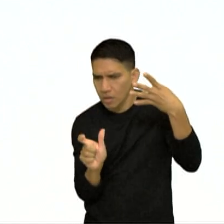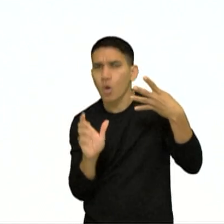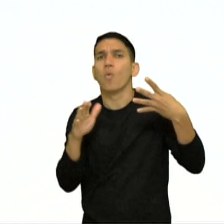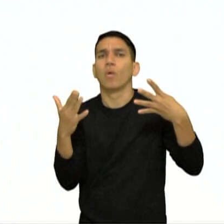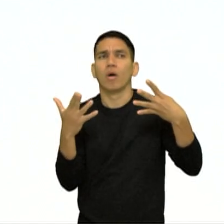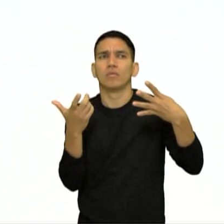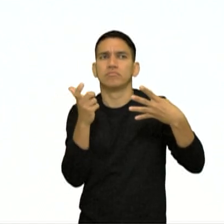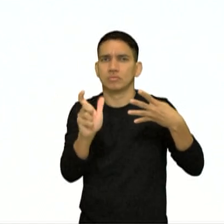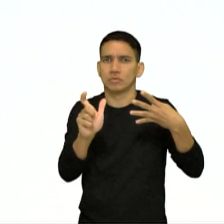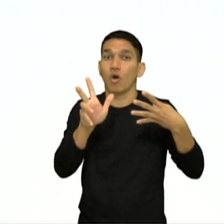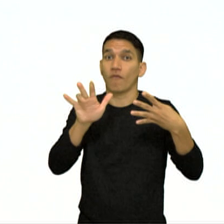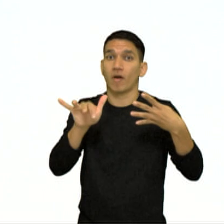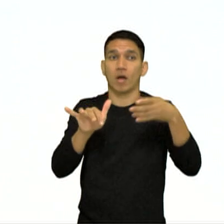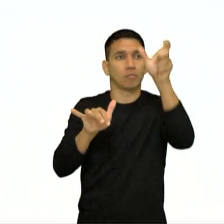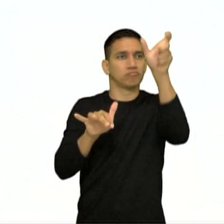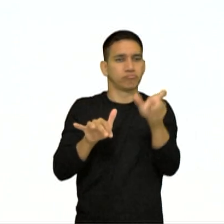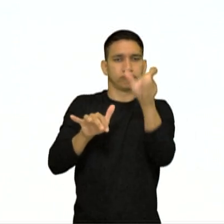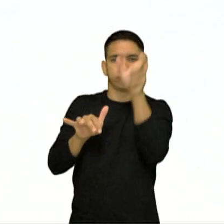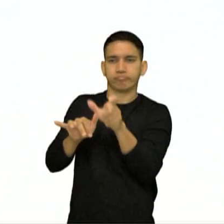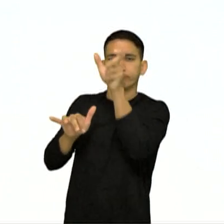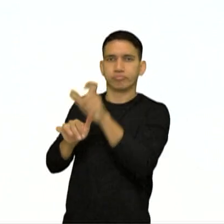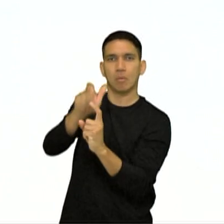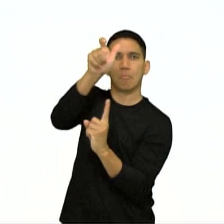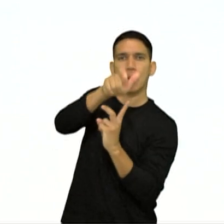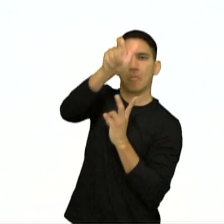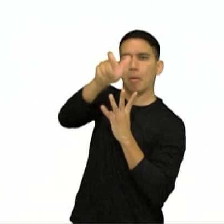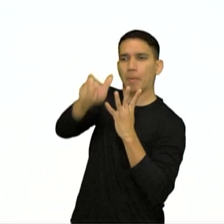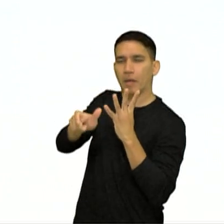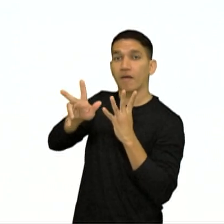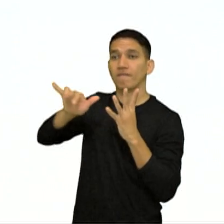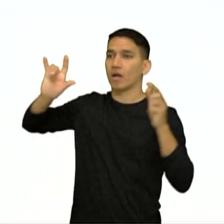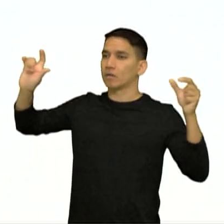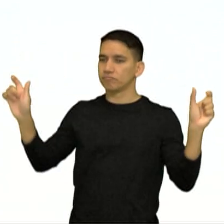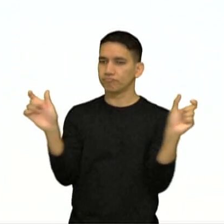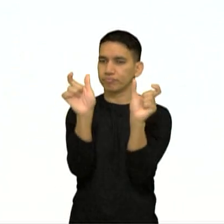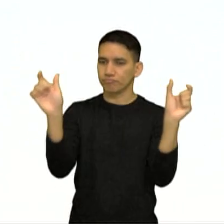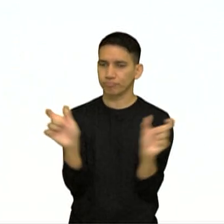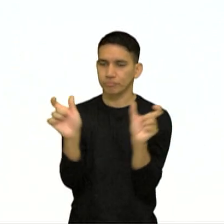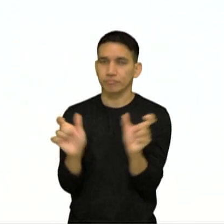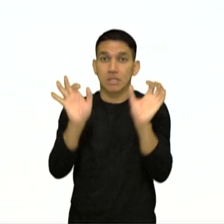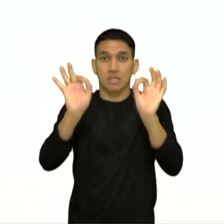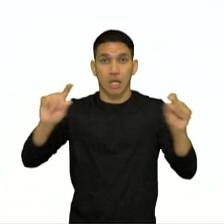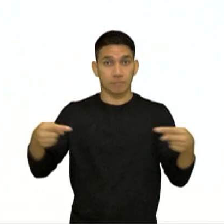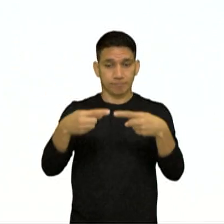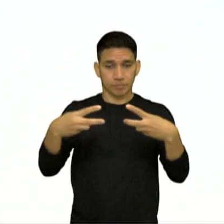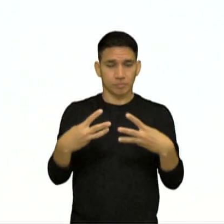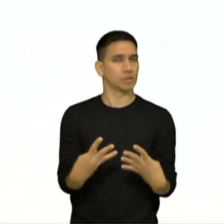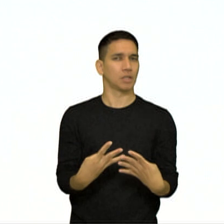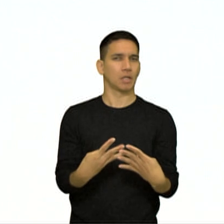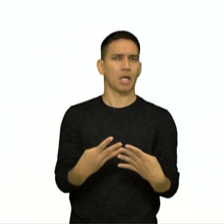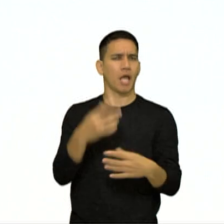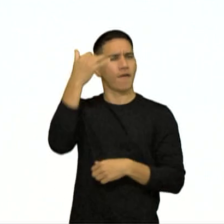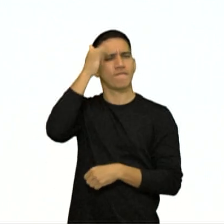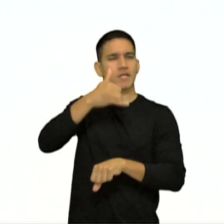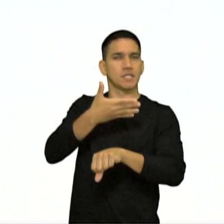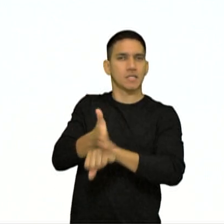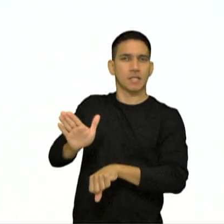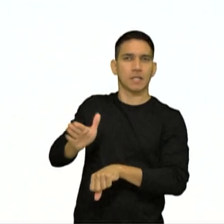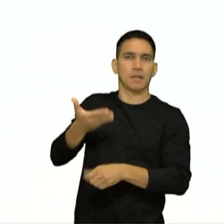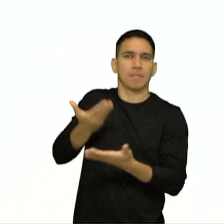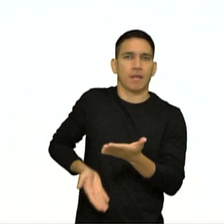x²? C. Quais são semelhantes entre menos 3/4 ao quadrado x? E